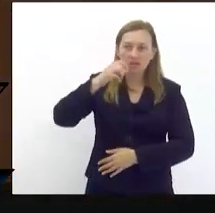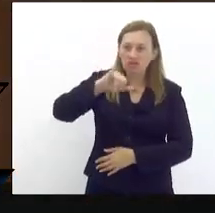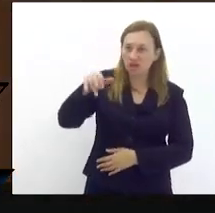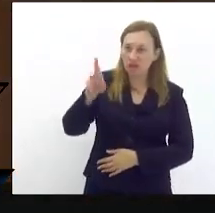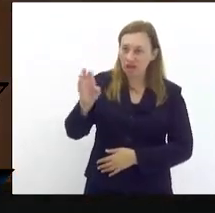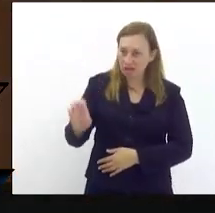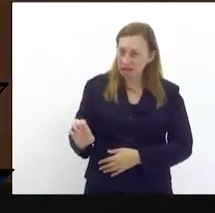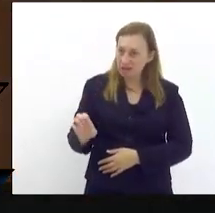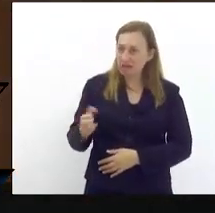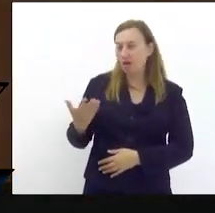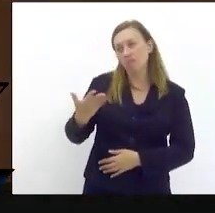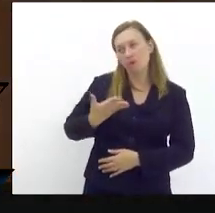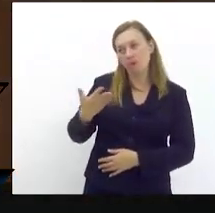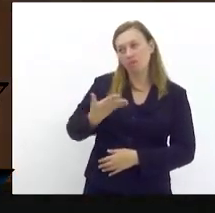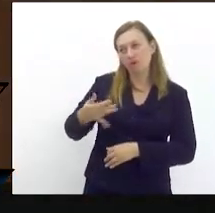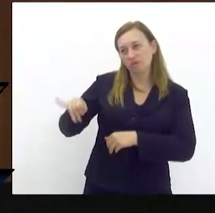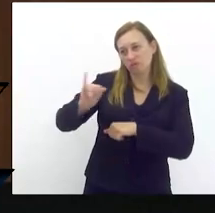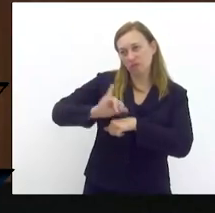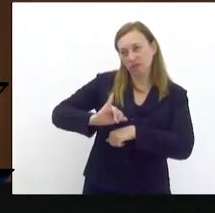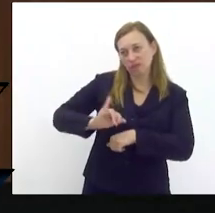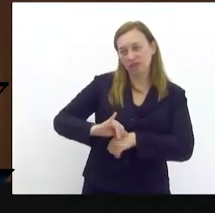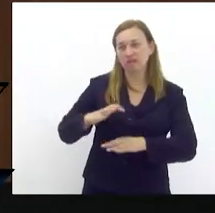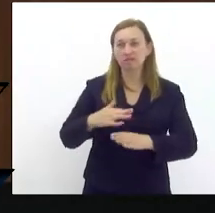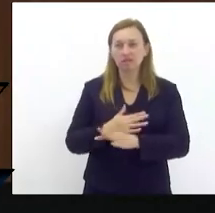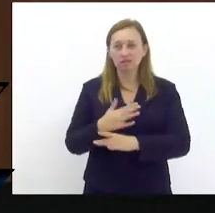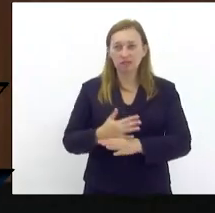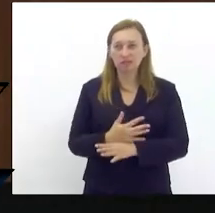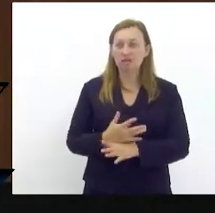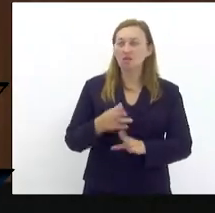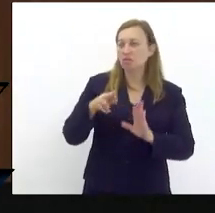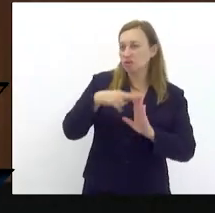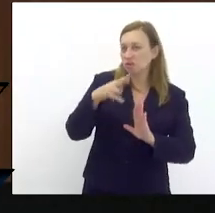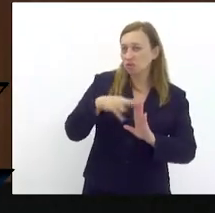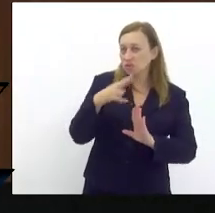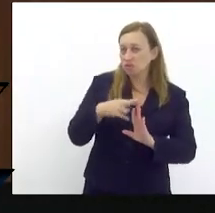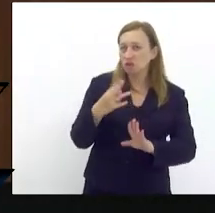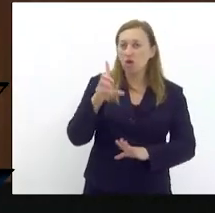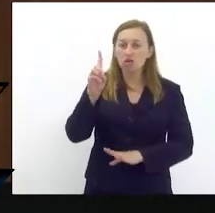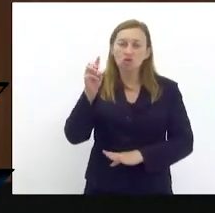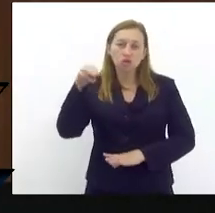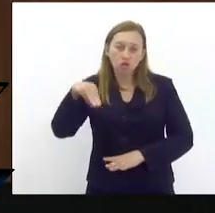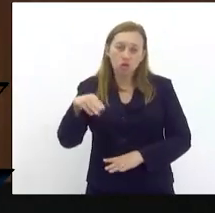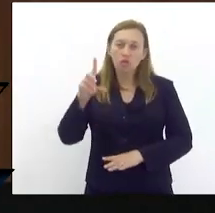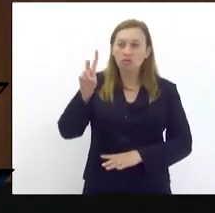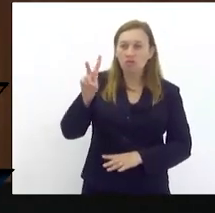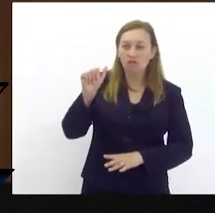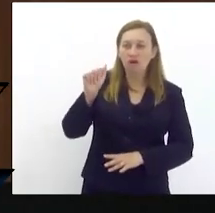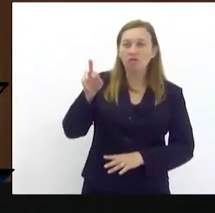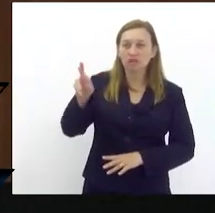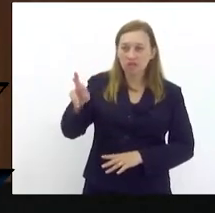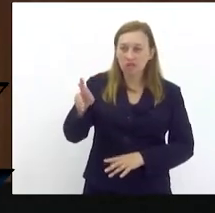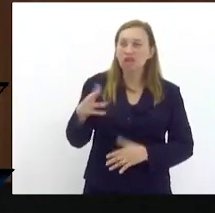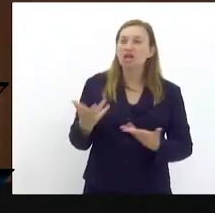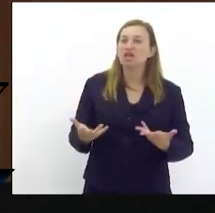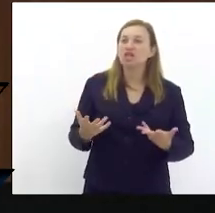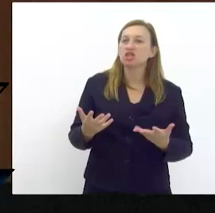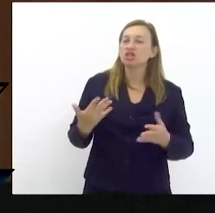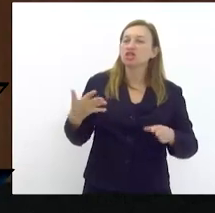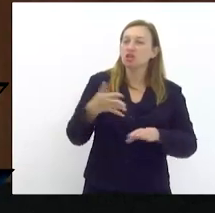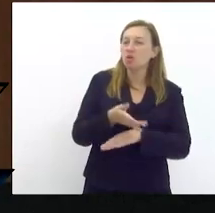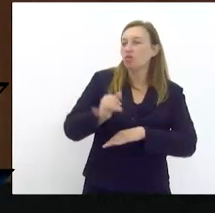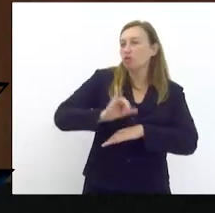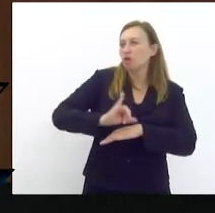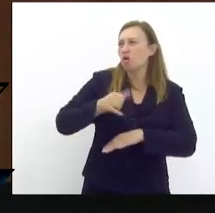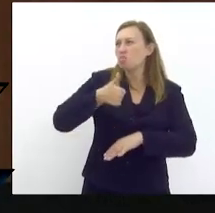meu conterrâneo lá de volta redonda por essa resolução do Valdir Calheiros chegou em Volta